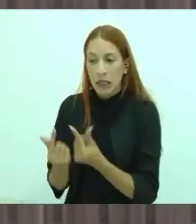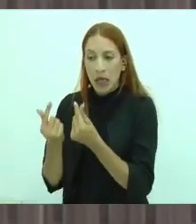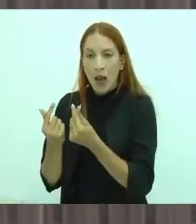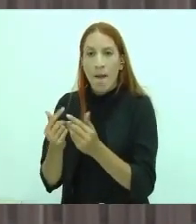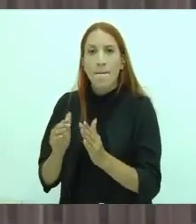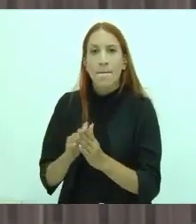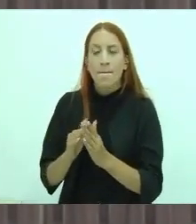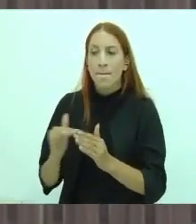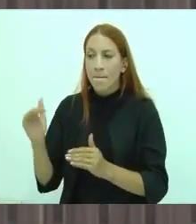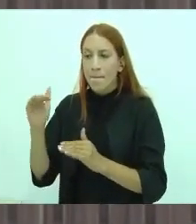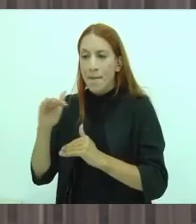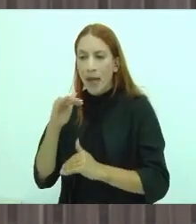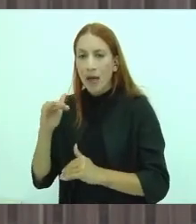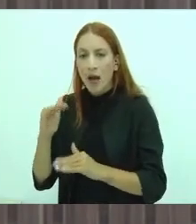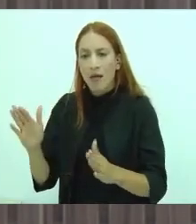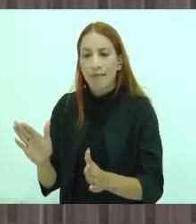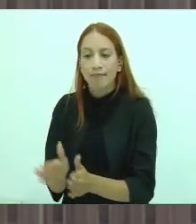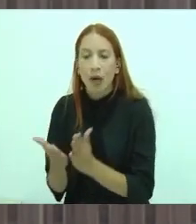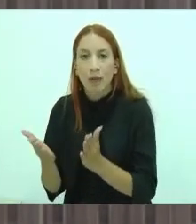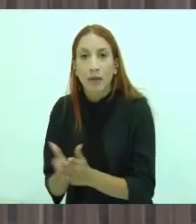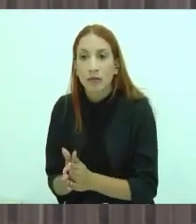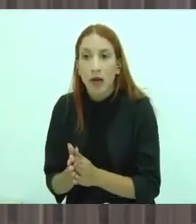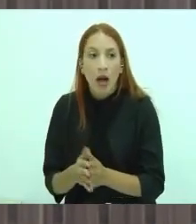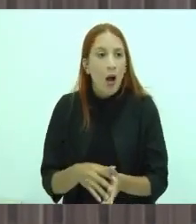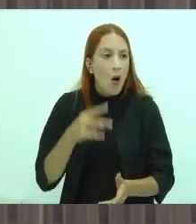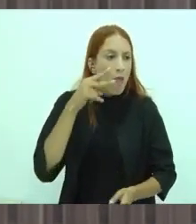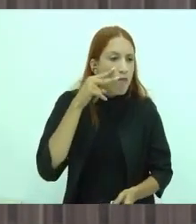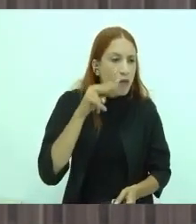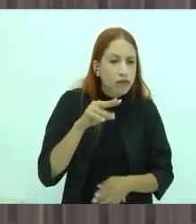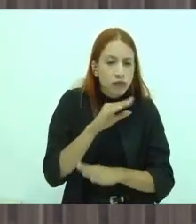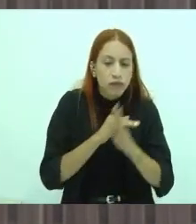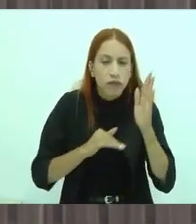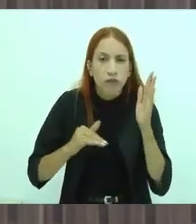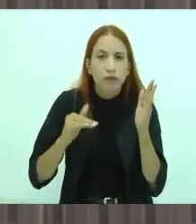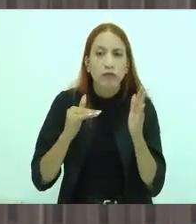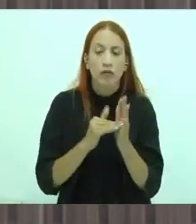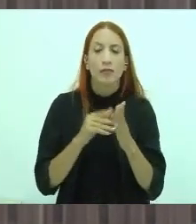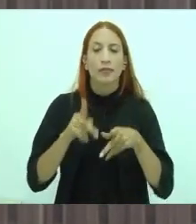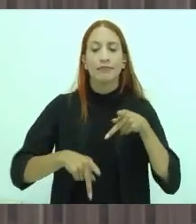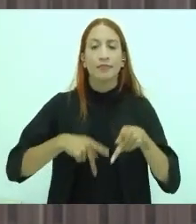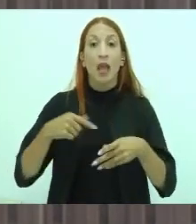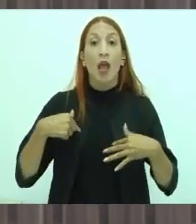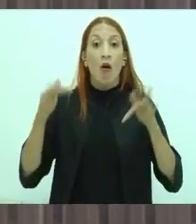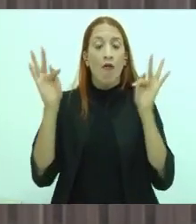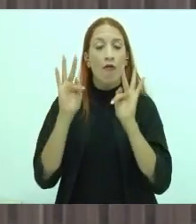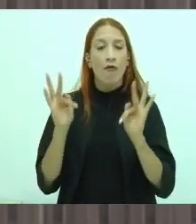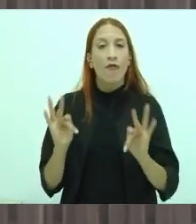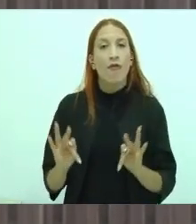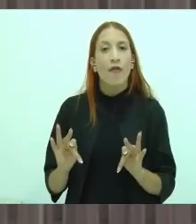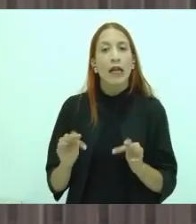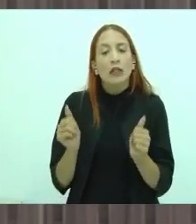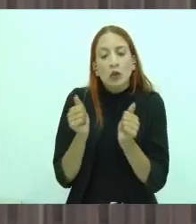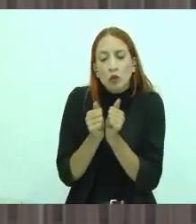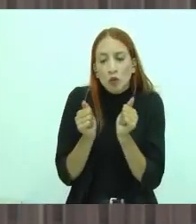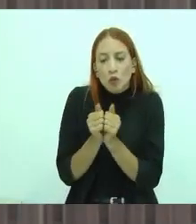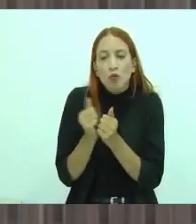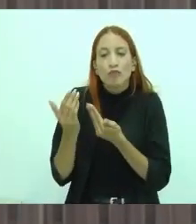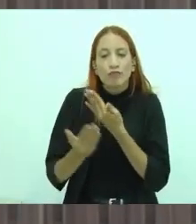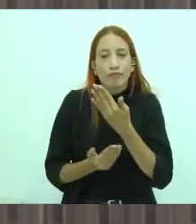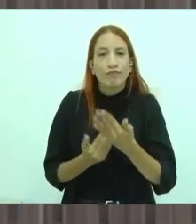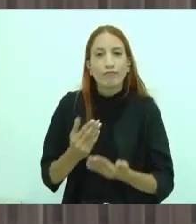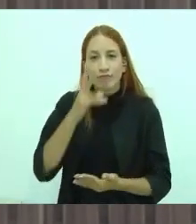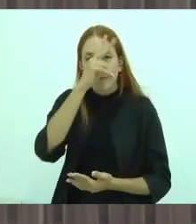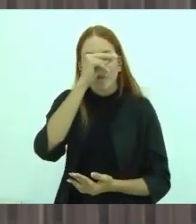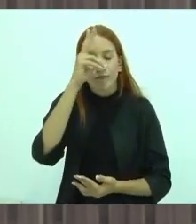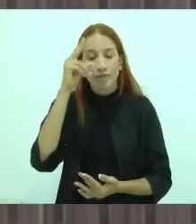alta e bairro de Periferia está olhando para a população em todo geral e eu fico feliz de fazer parte dessa gestão